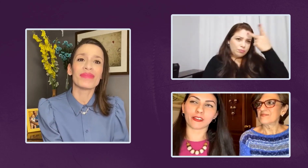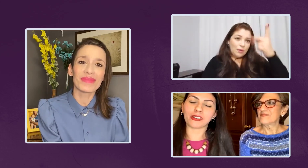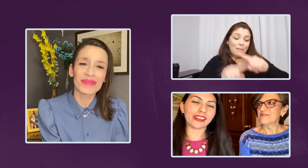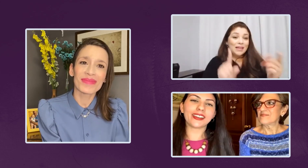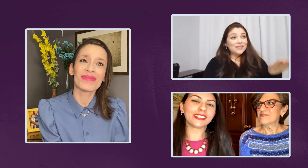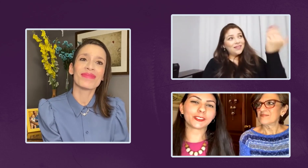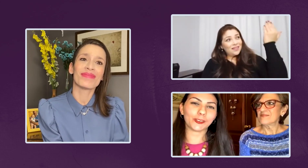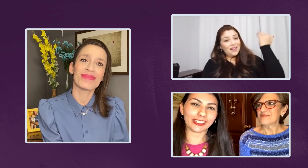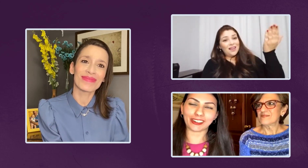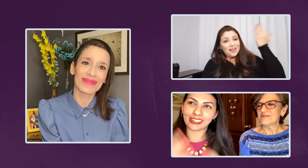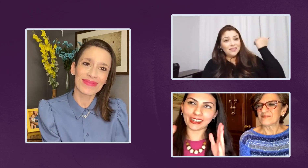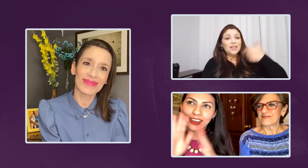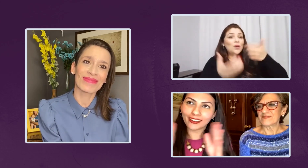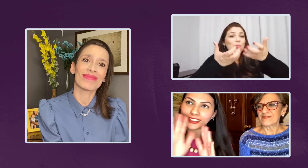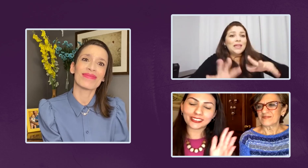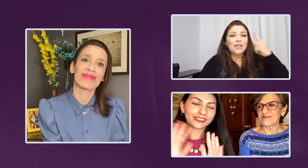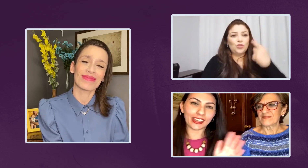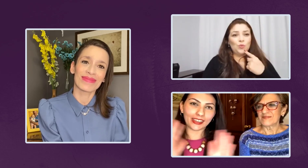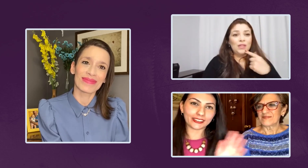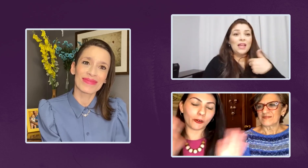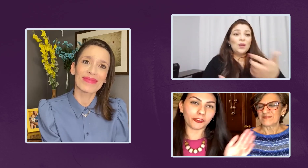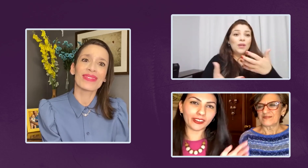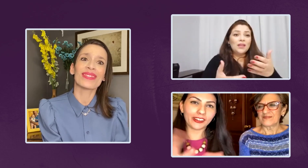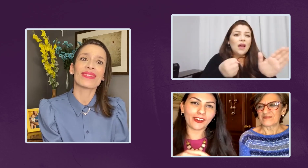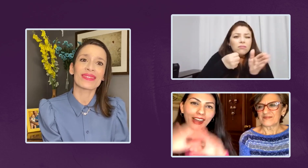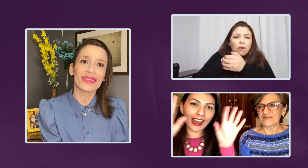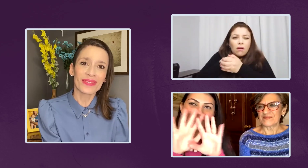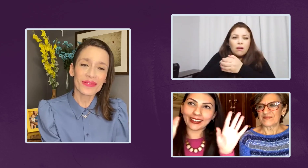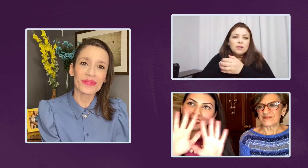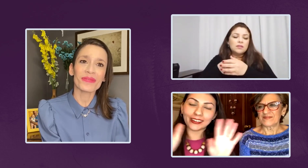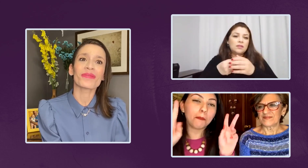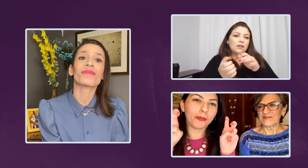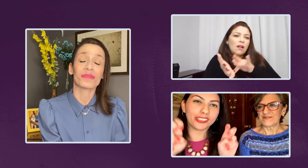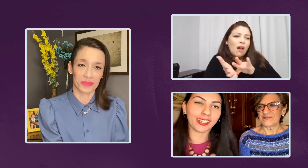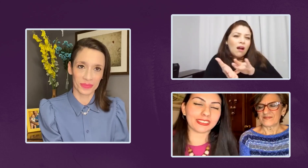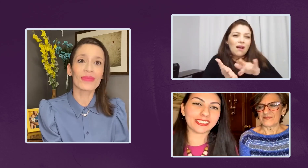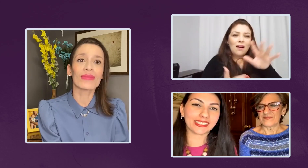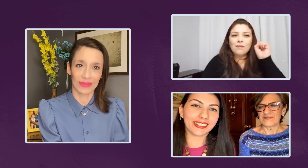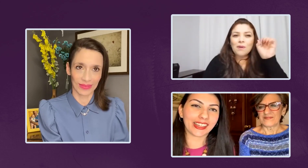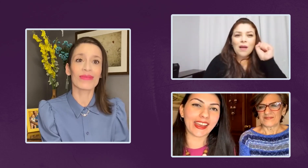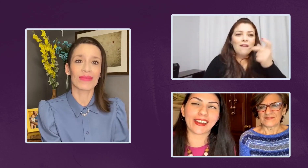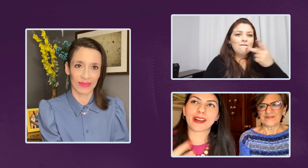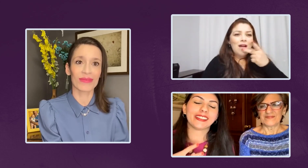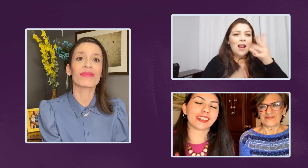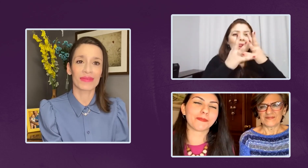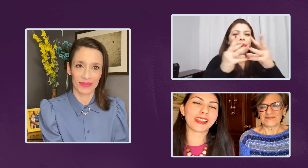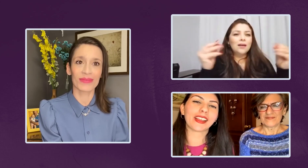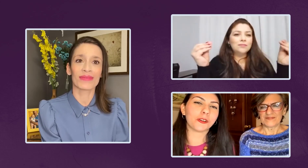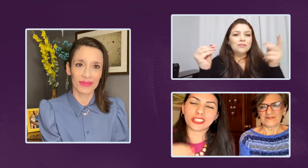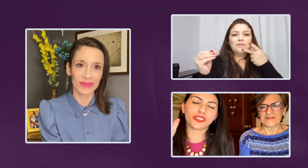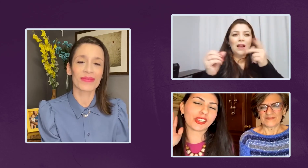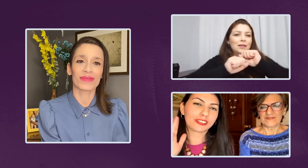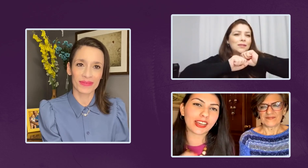época eu não queria ser surda, eu queria ser ouvinte, falar limpo, digamos assim, né? Era uma questão